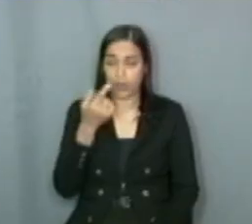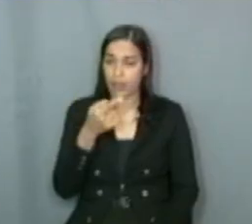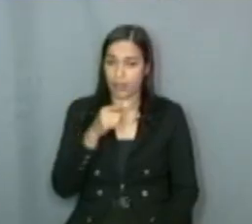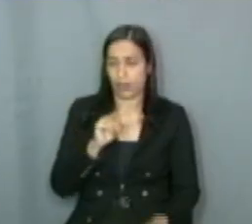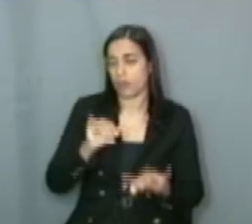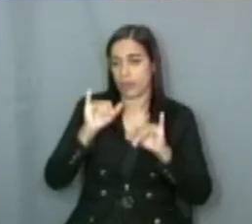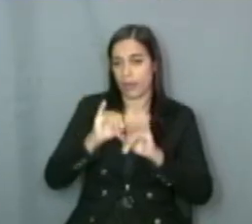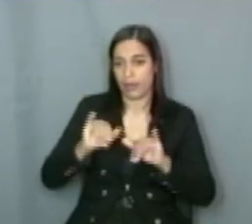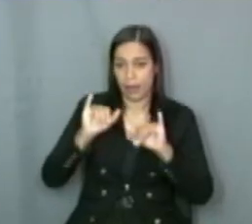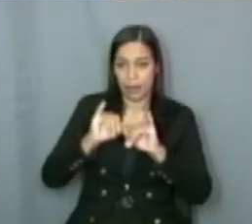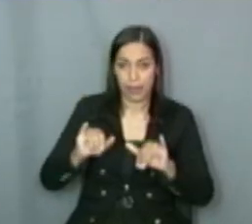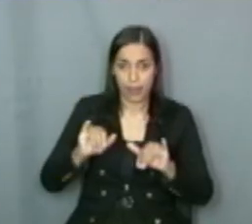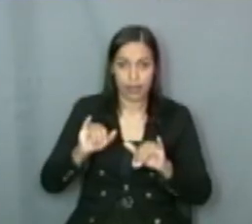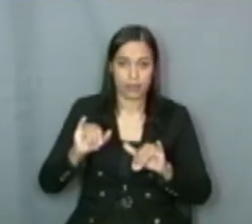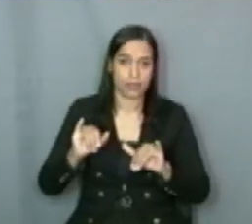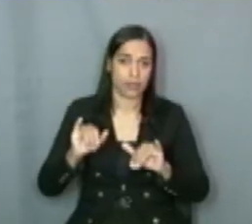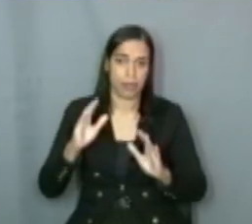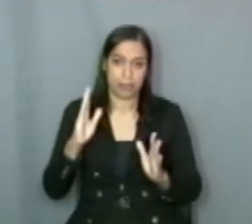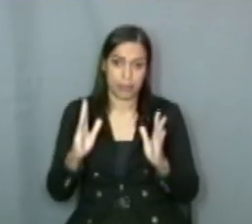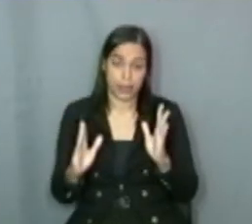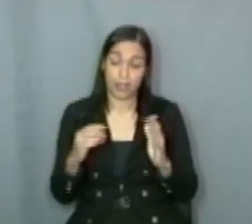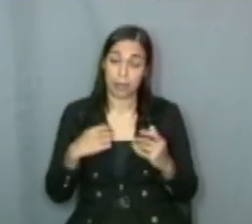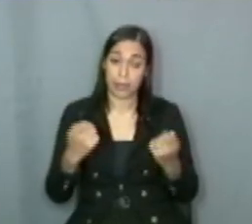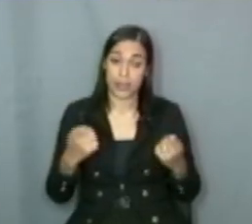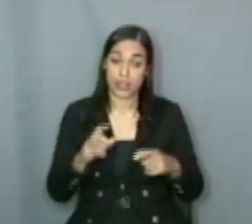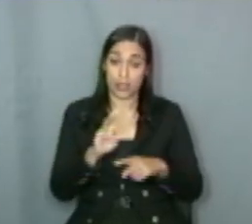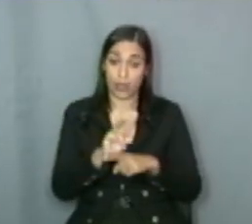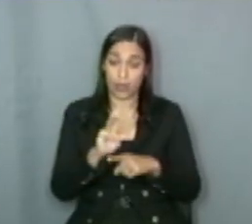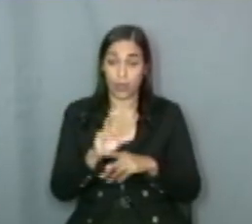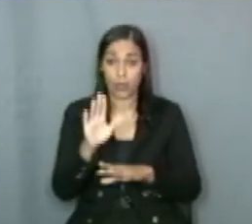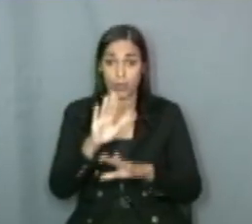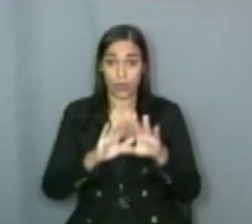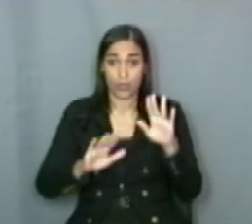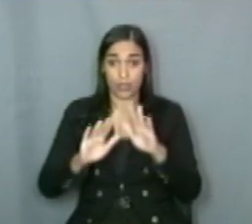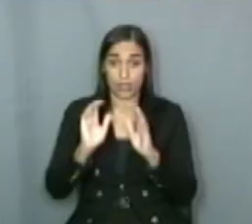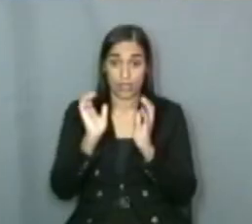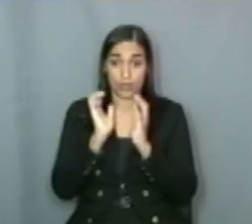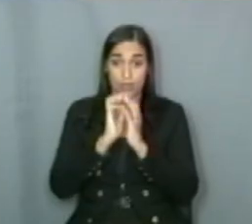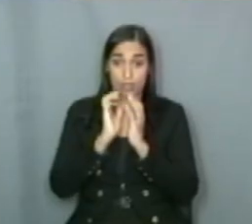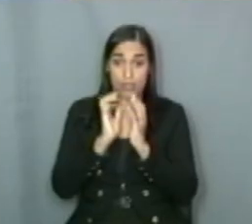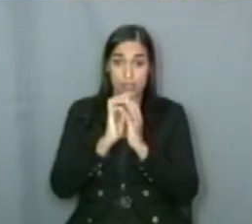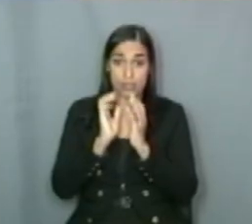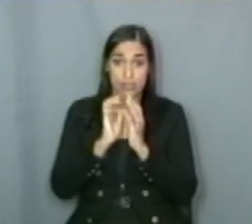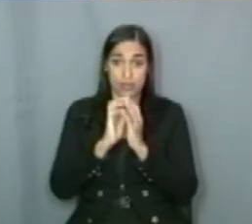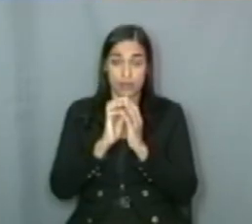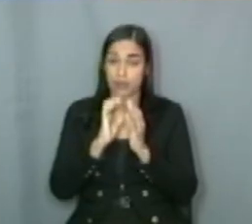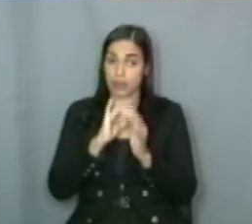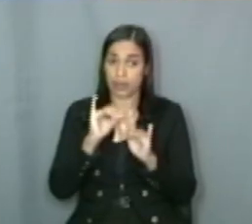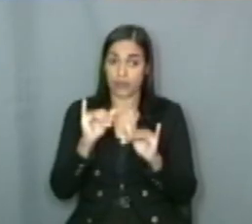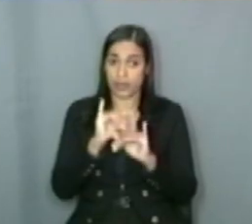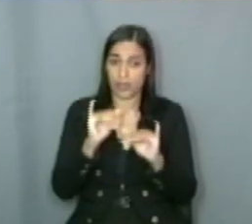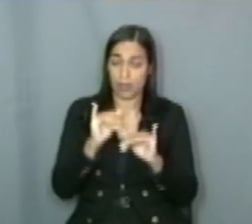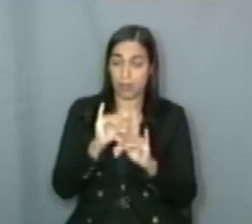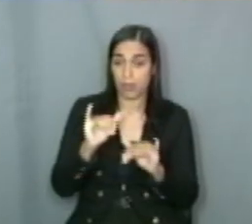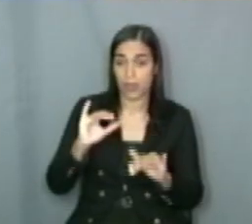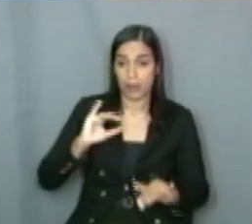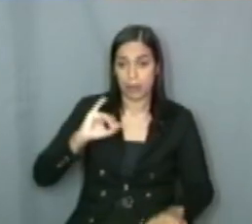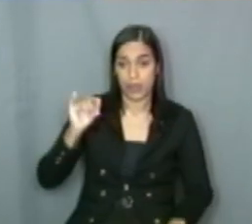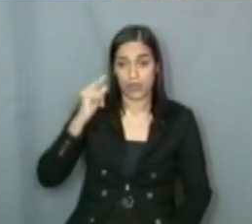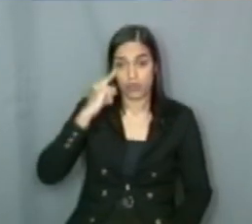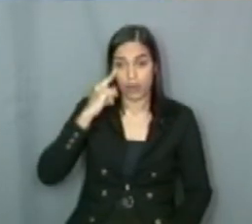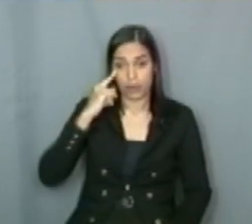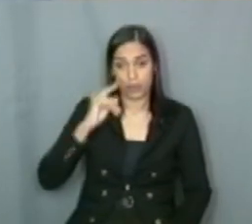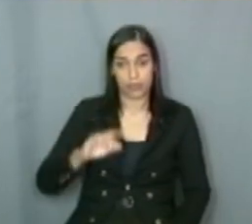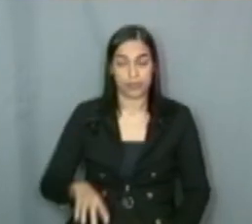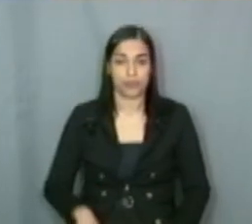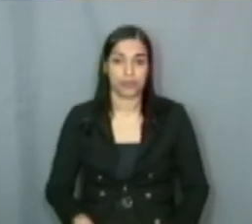não. Ele tem que cuidar do Recife. Ele não tem que fazer campanha para João Campos, não. E